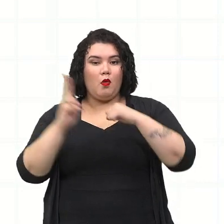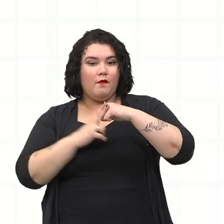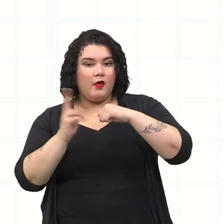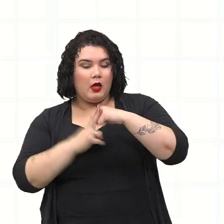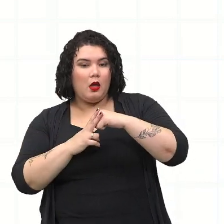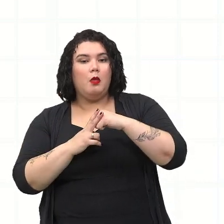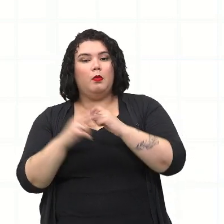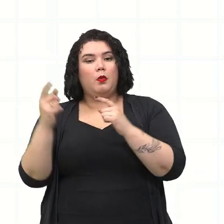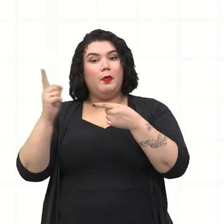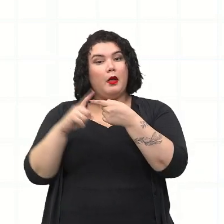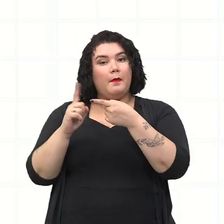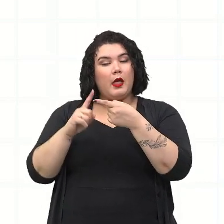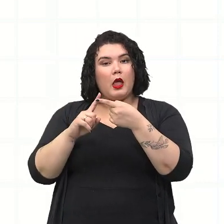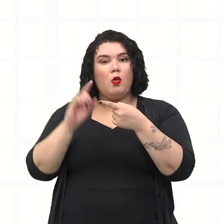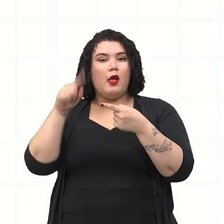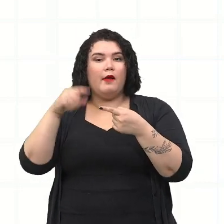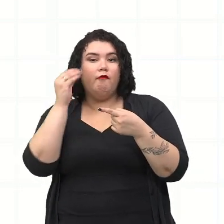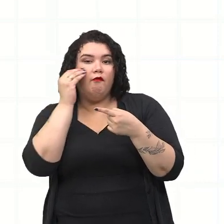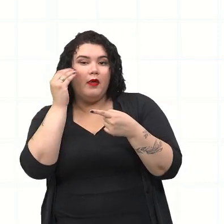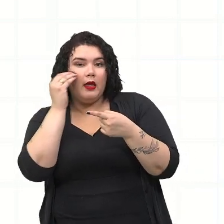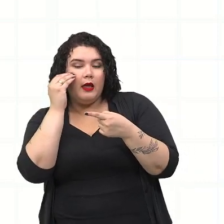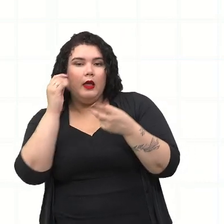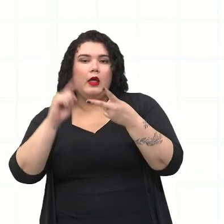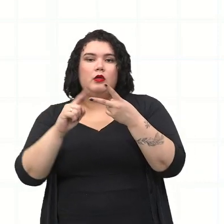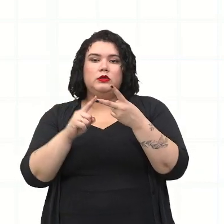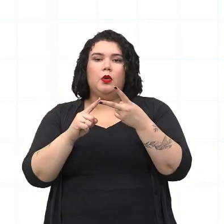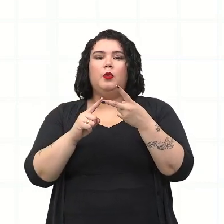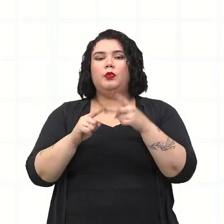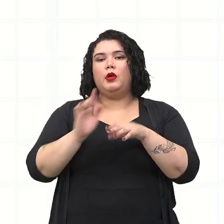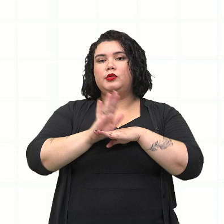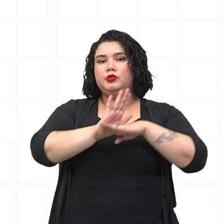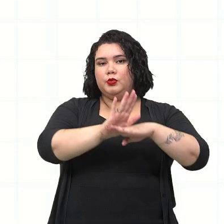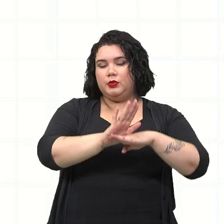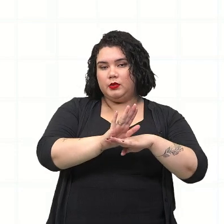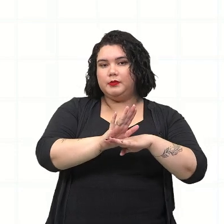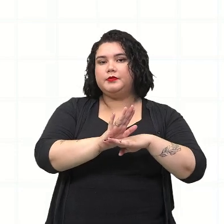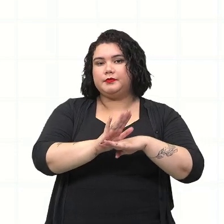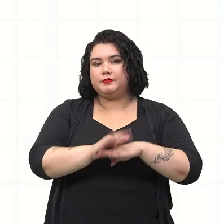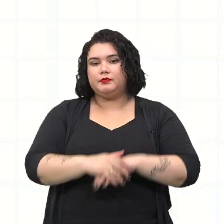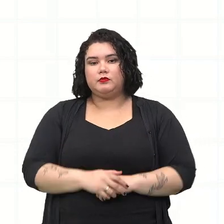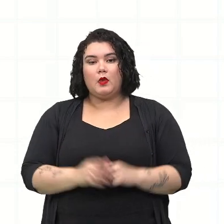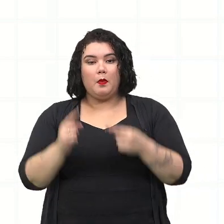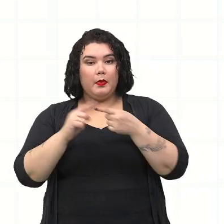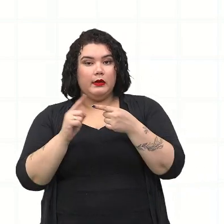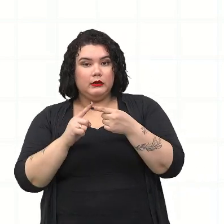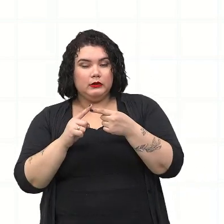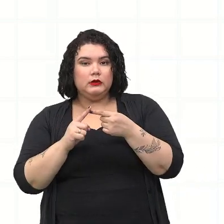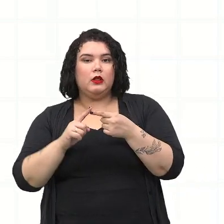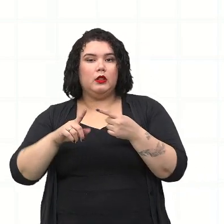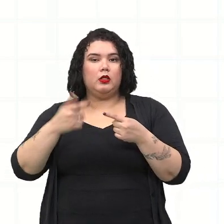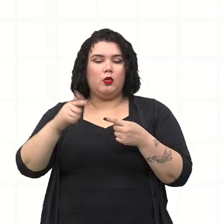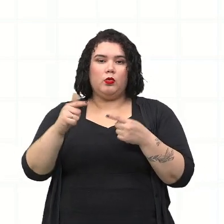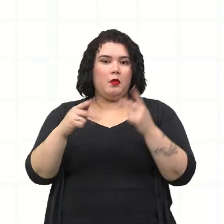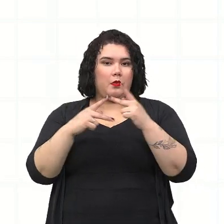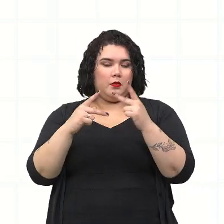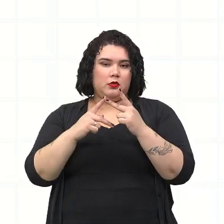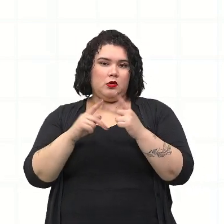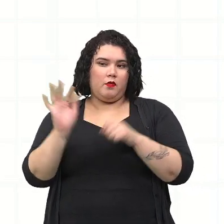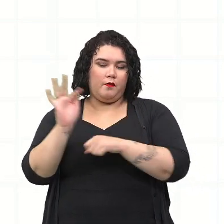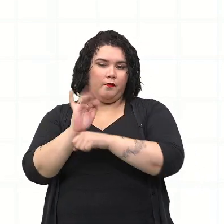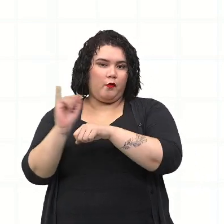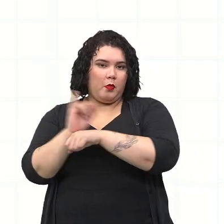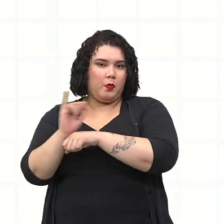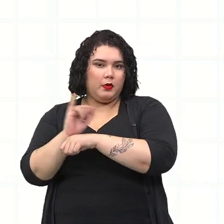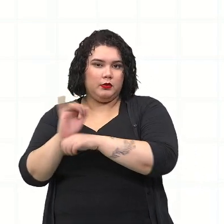por exemplo, a gente geralmente usa sem a preposição, informalmente, mas formalmente ele precisa de uma preposição.